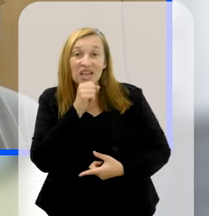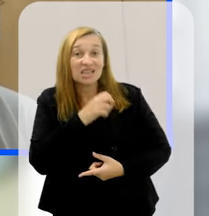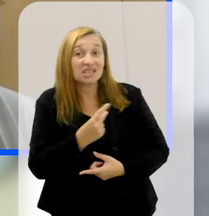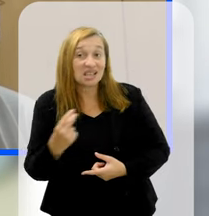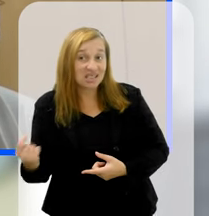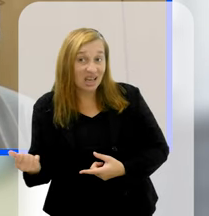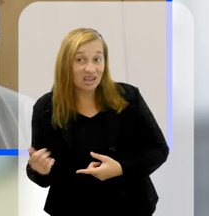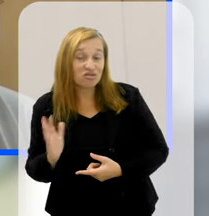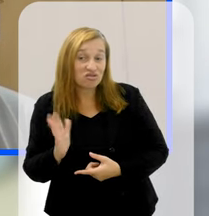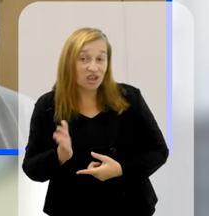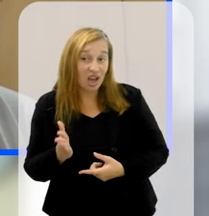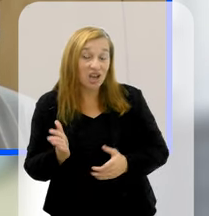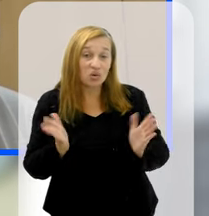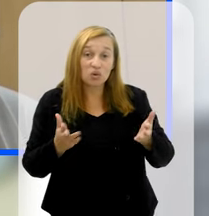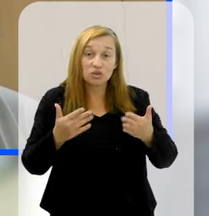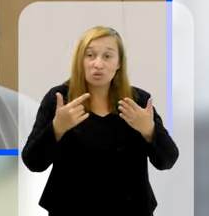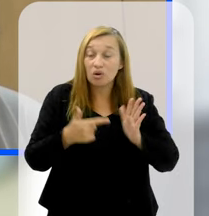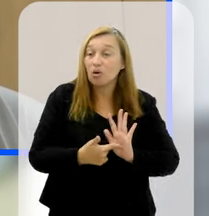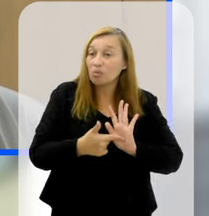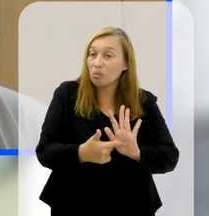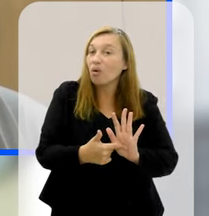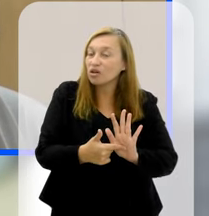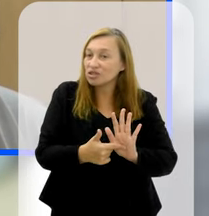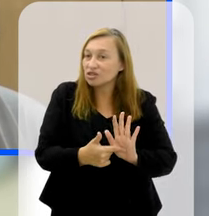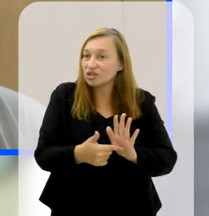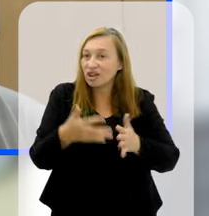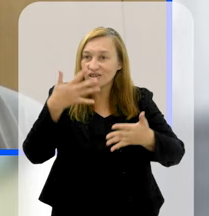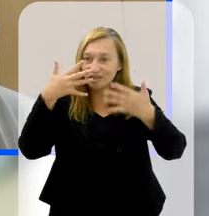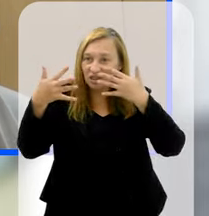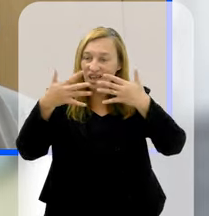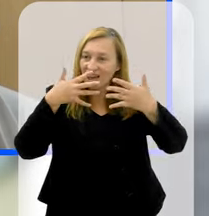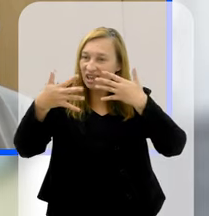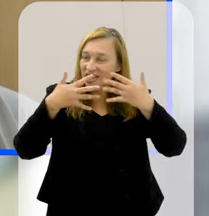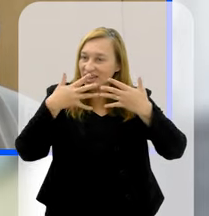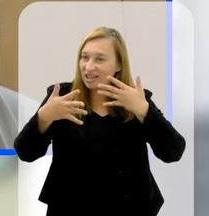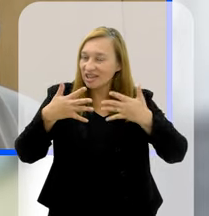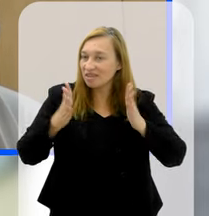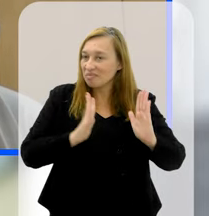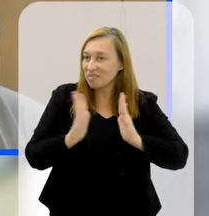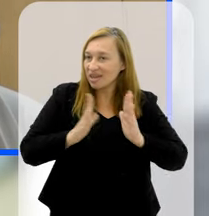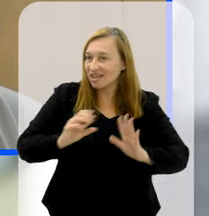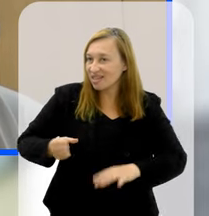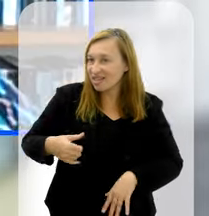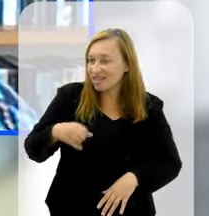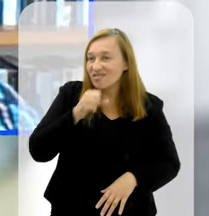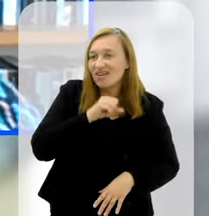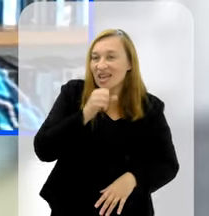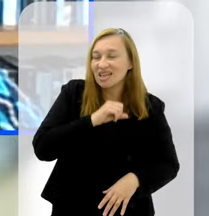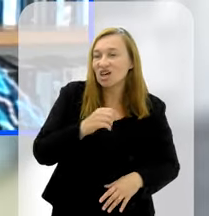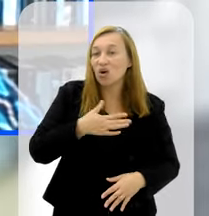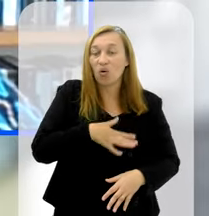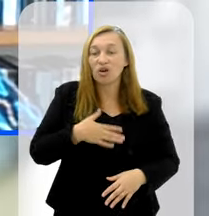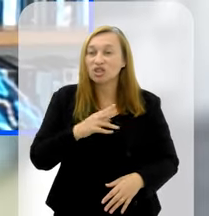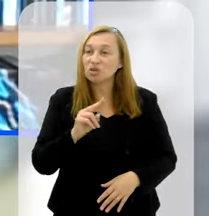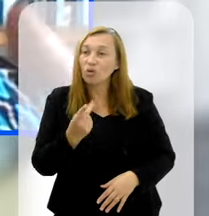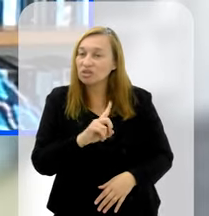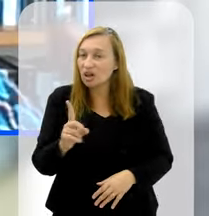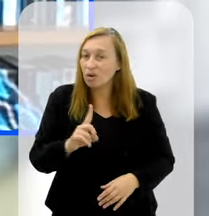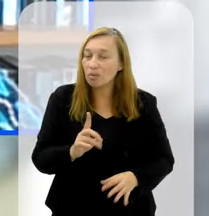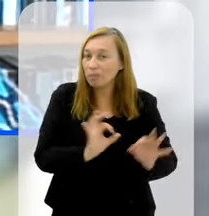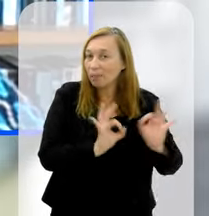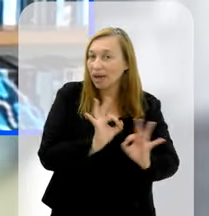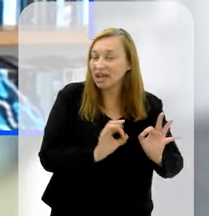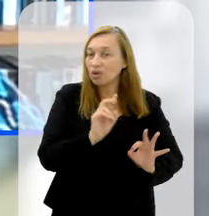como a velhice saiu do armário e hoje se mostra tão visível, inclusive na pirâmide etária. Gostando ou não gostando,